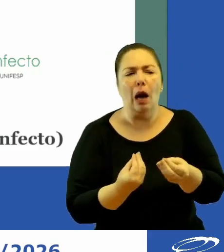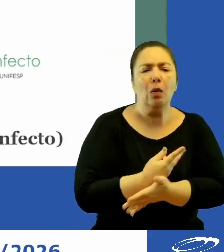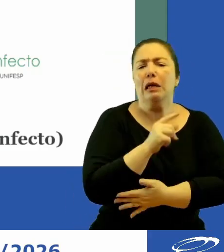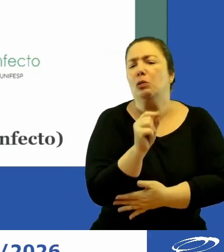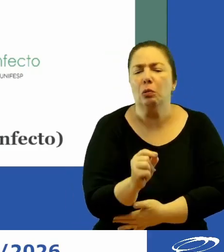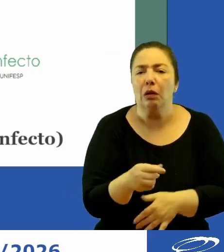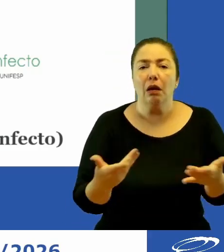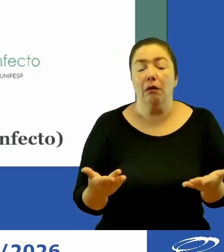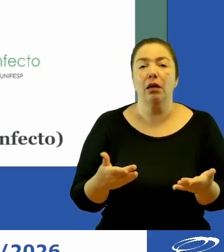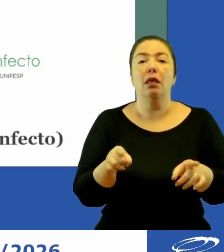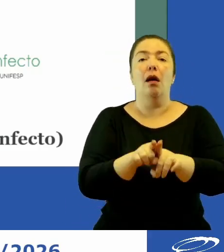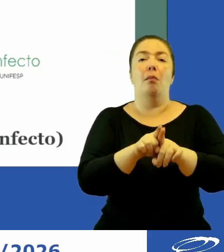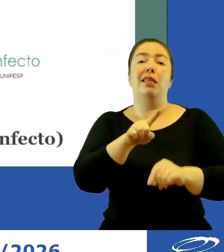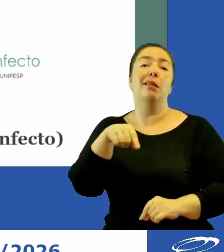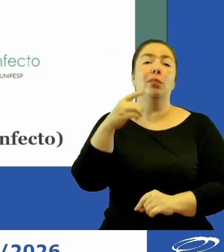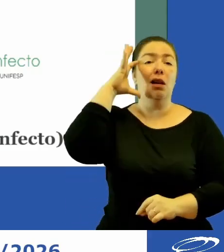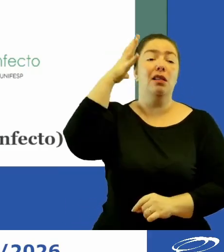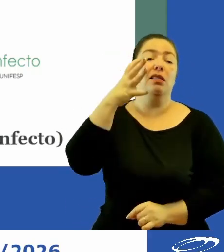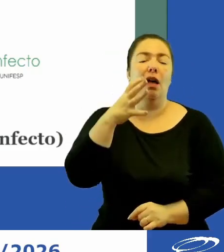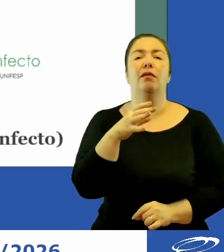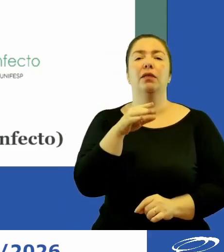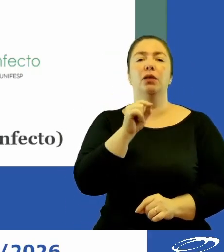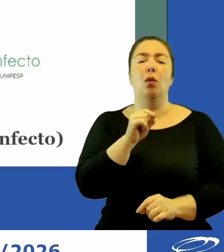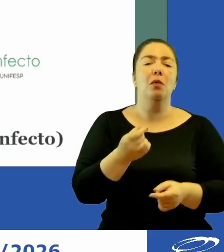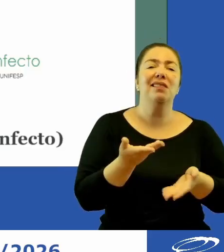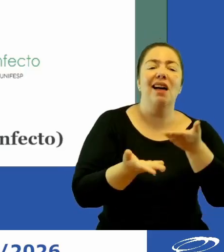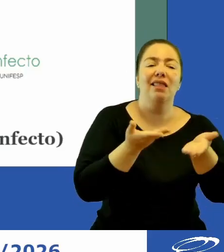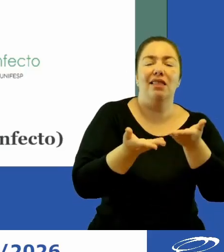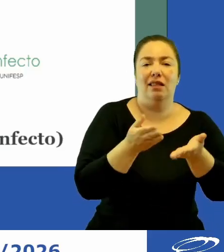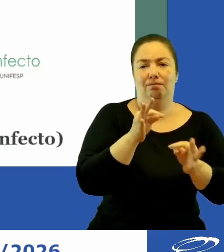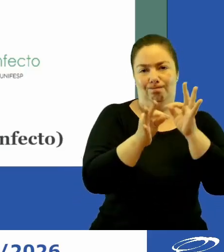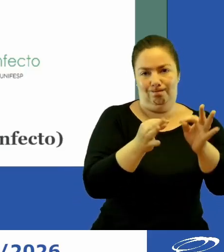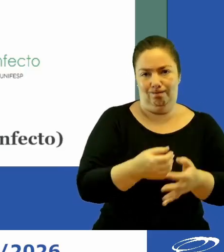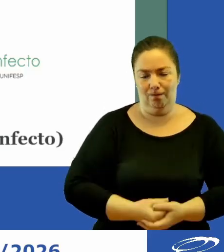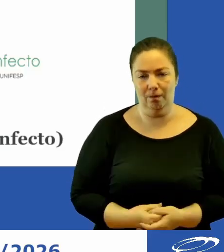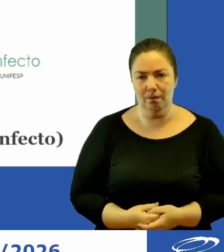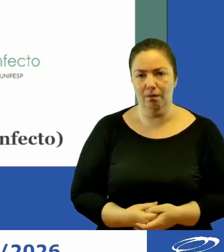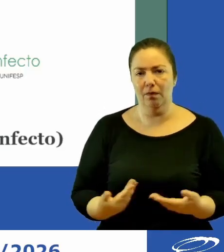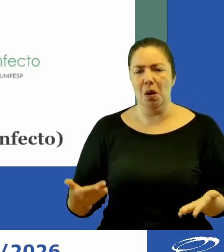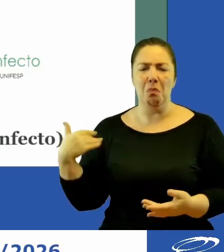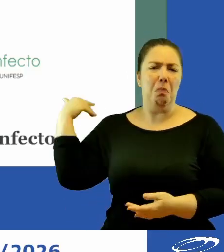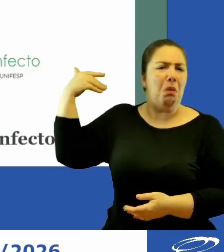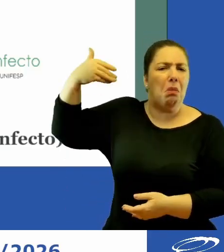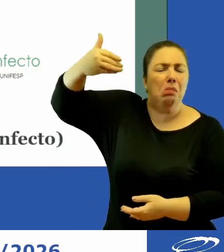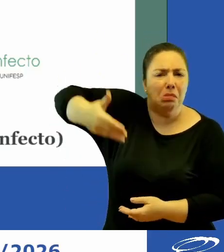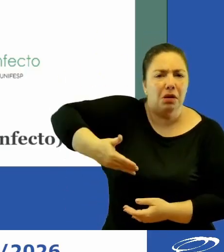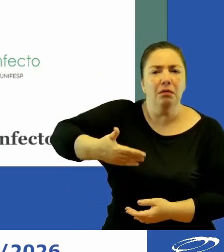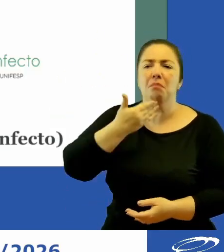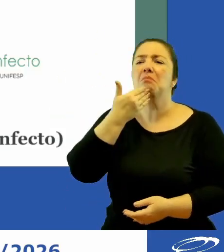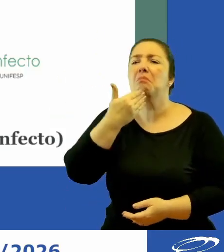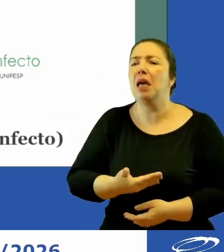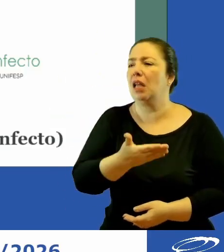tratamento de tudo isso. Então, contando a história, eu gostaria de solicitar